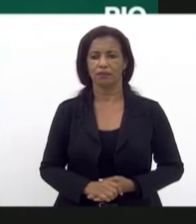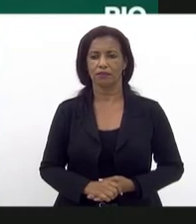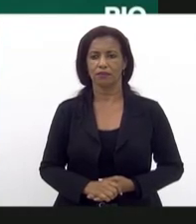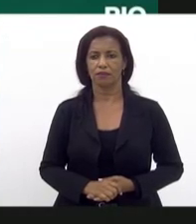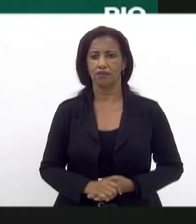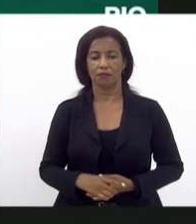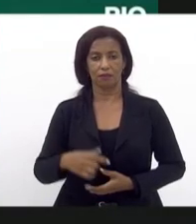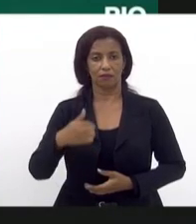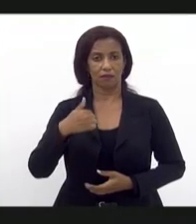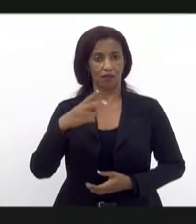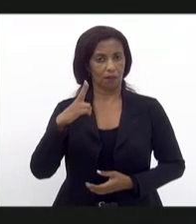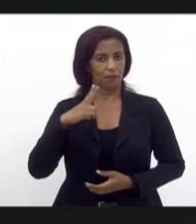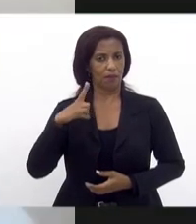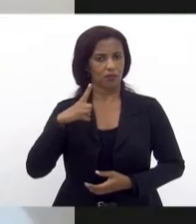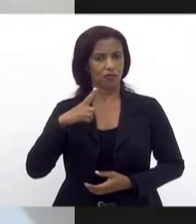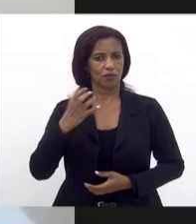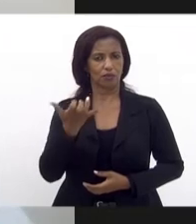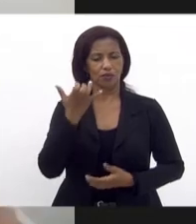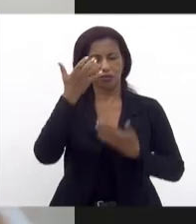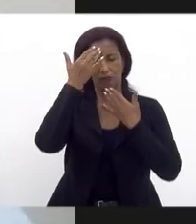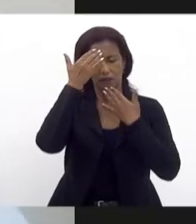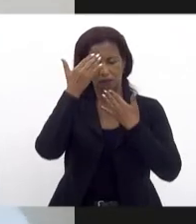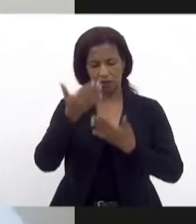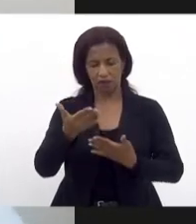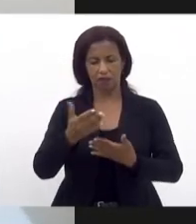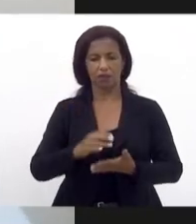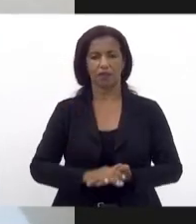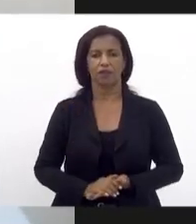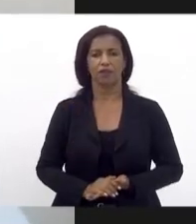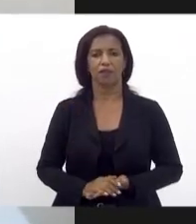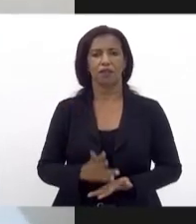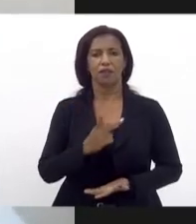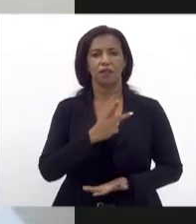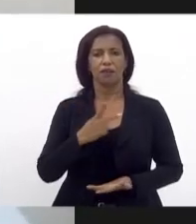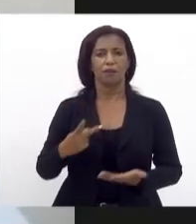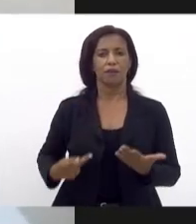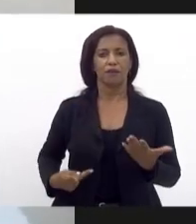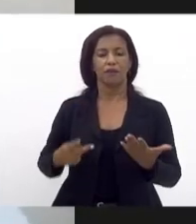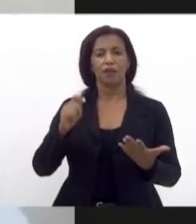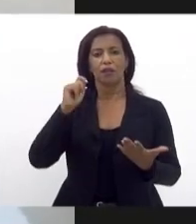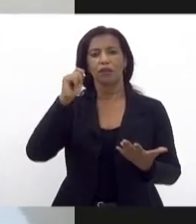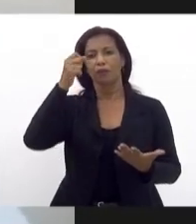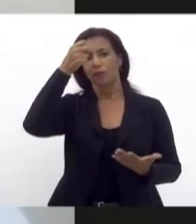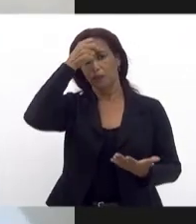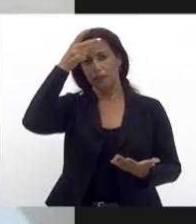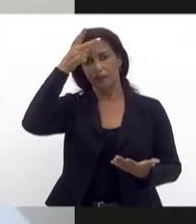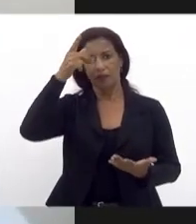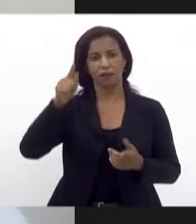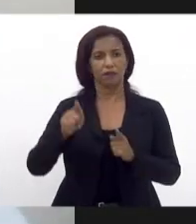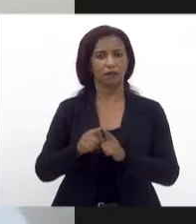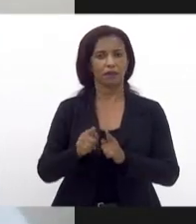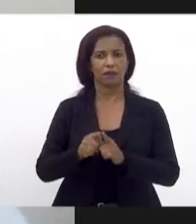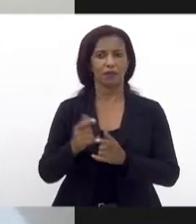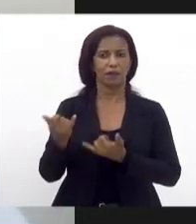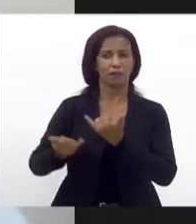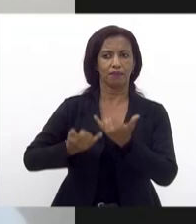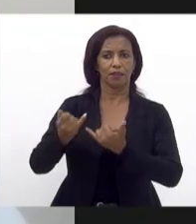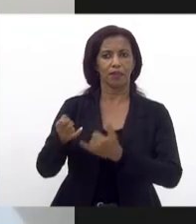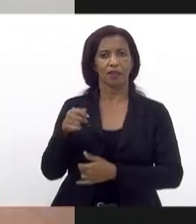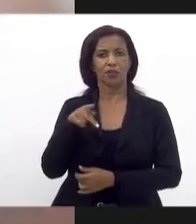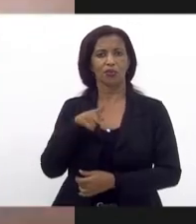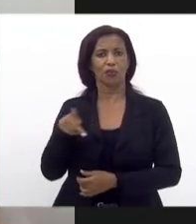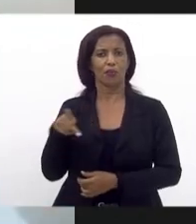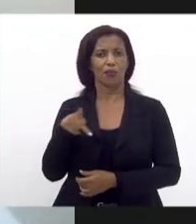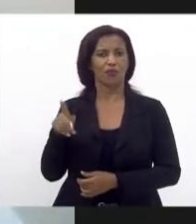Eu particularmente, eu quero agradecer as referências aí do meu presidente André Siciliano, meu prefeito Eduardo Paes. Brinca que eu sou professor de